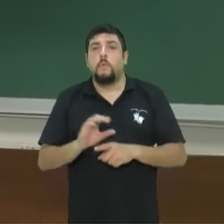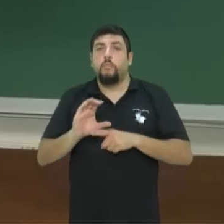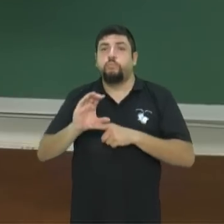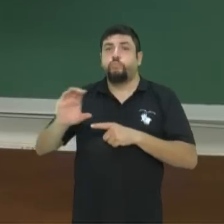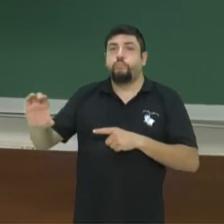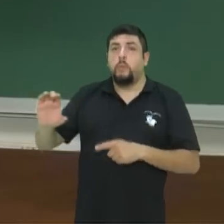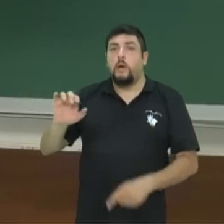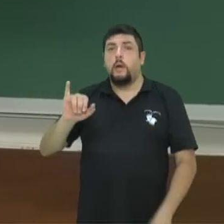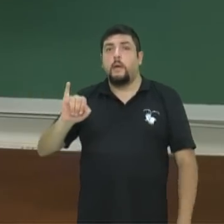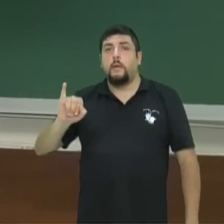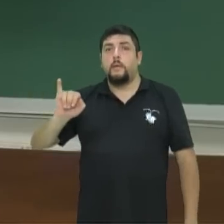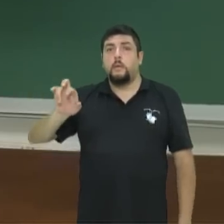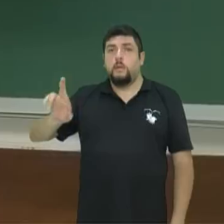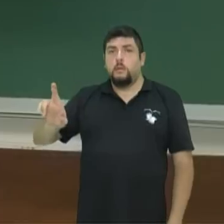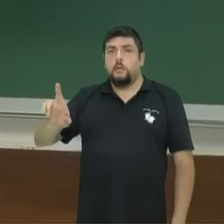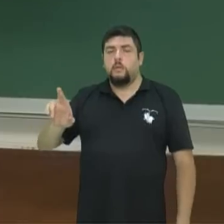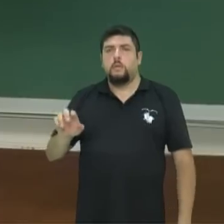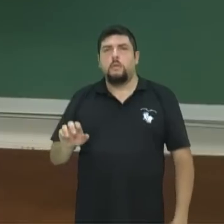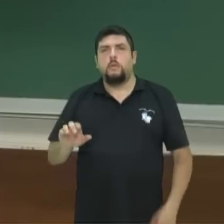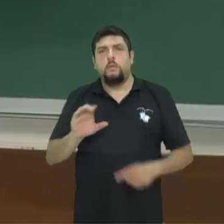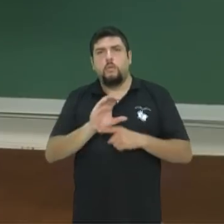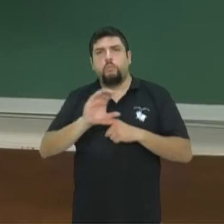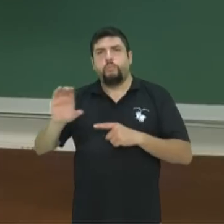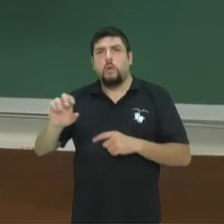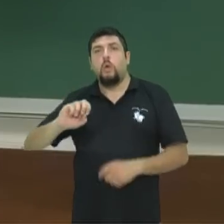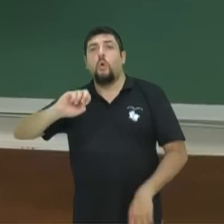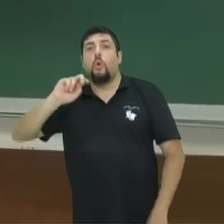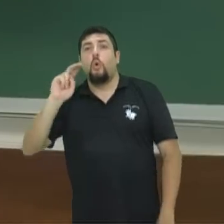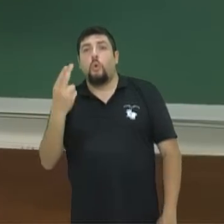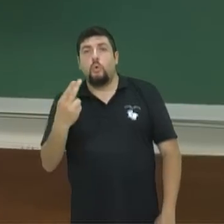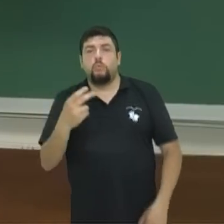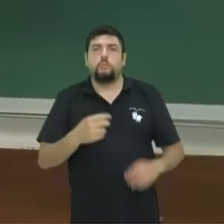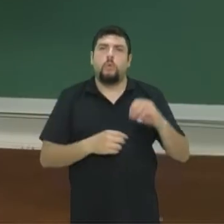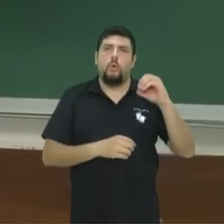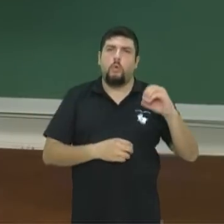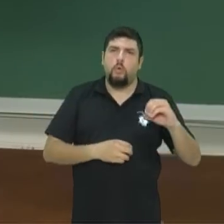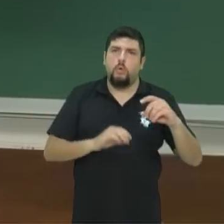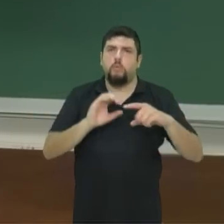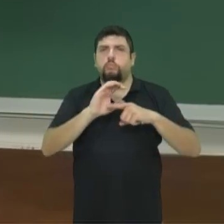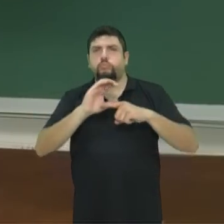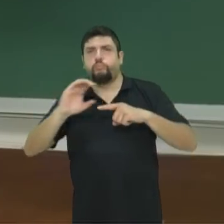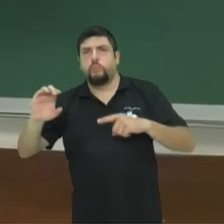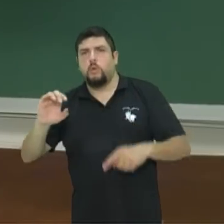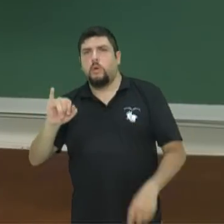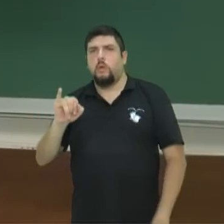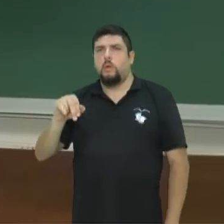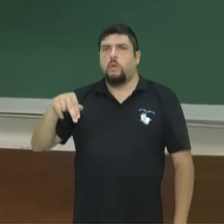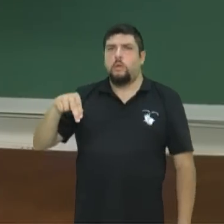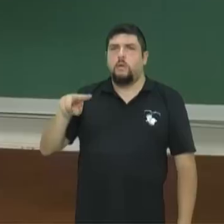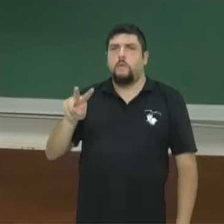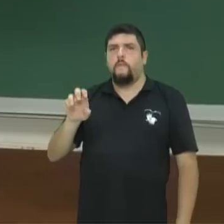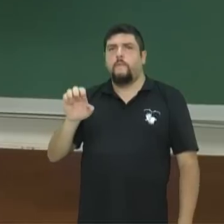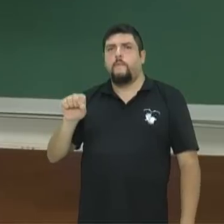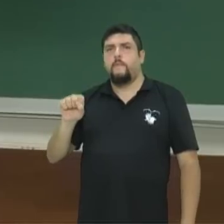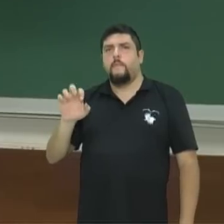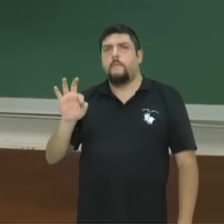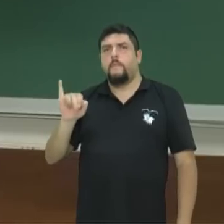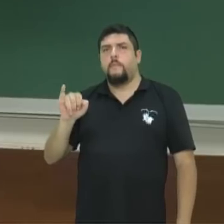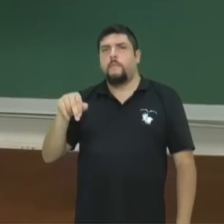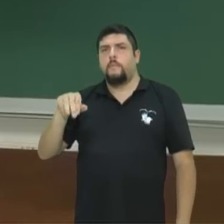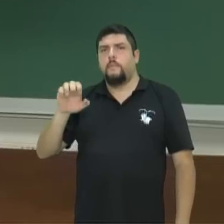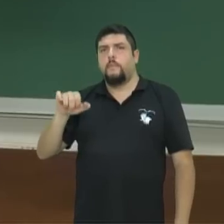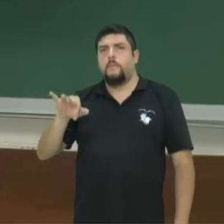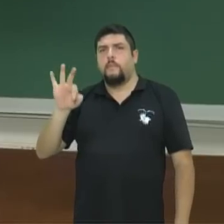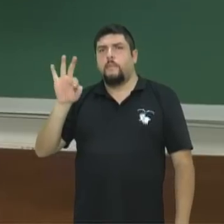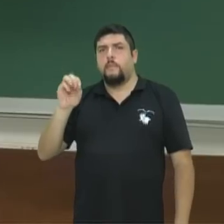ou o investimento. Observe que eu posso colocar o artigo definido um ou o na frente. E aí eu tenho que investimento é um